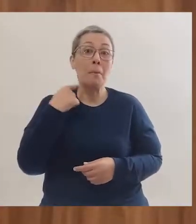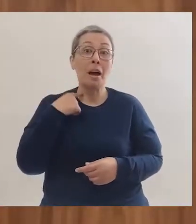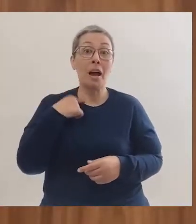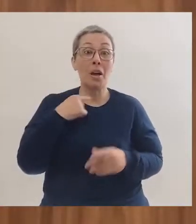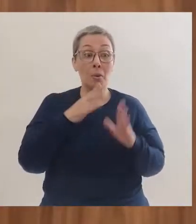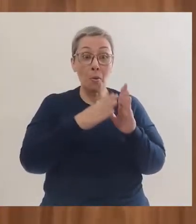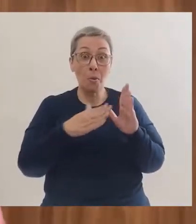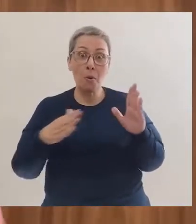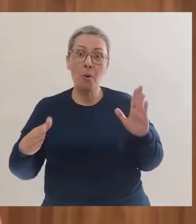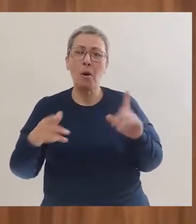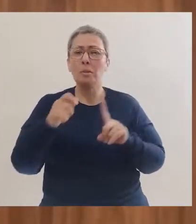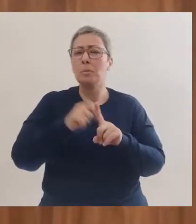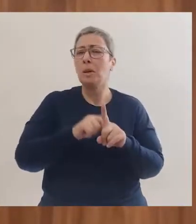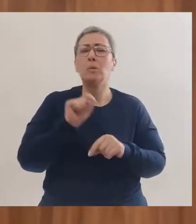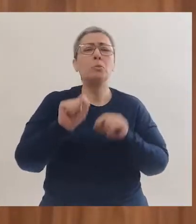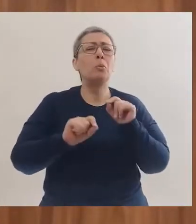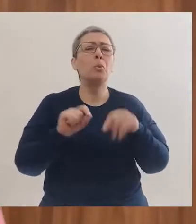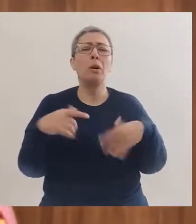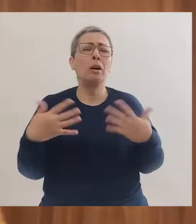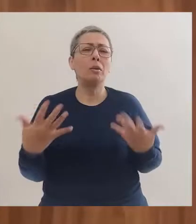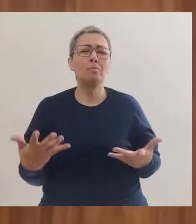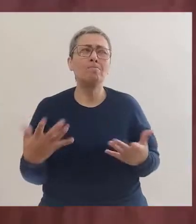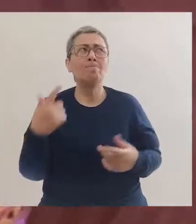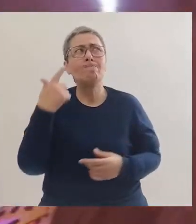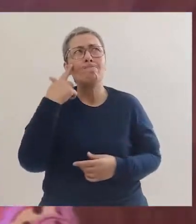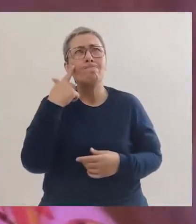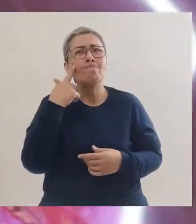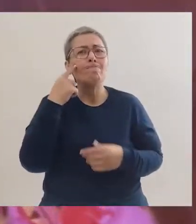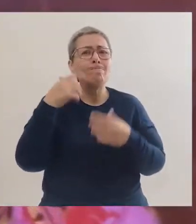dos meses, que mês será?